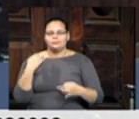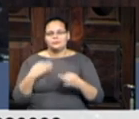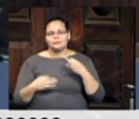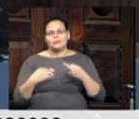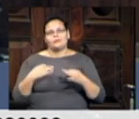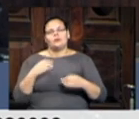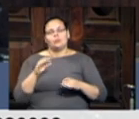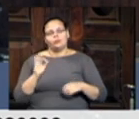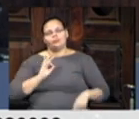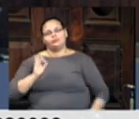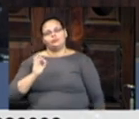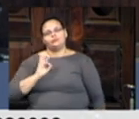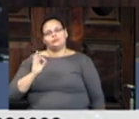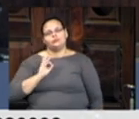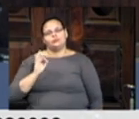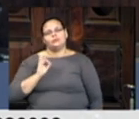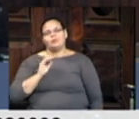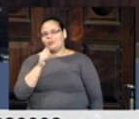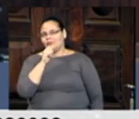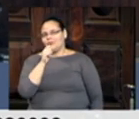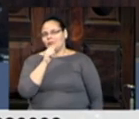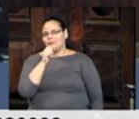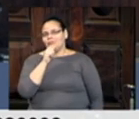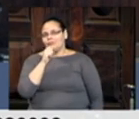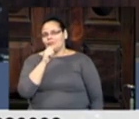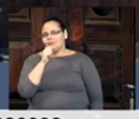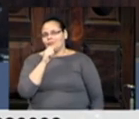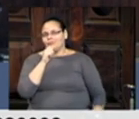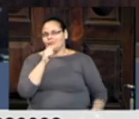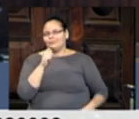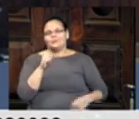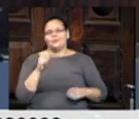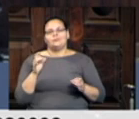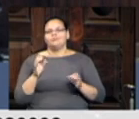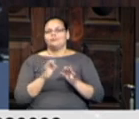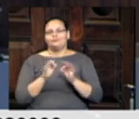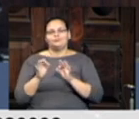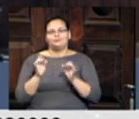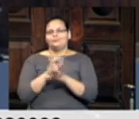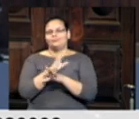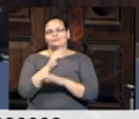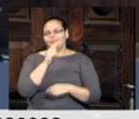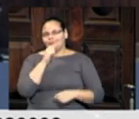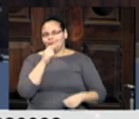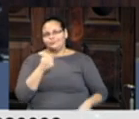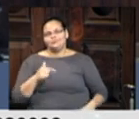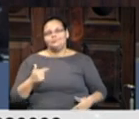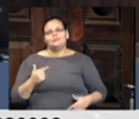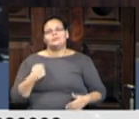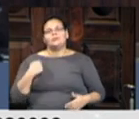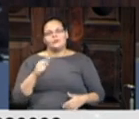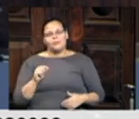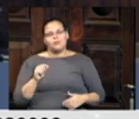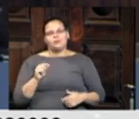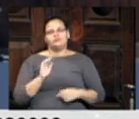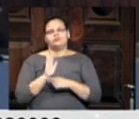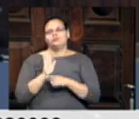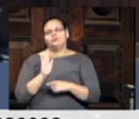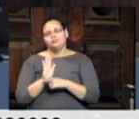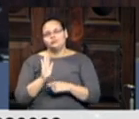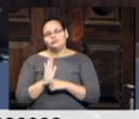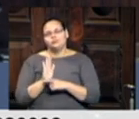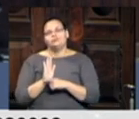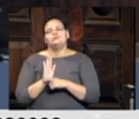e a polícia sem estrutura para combater esta interferência